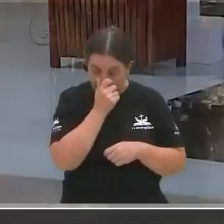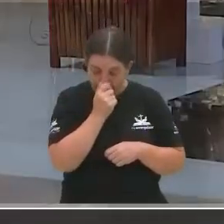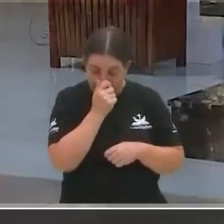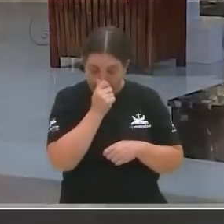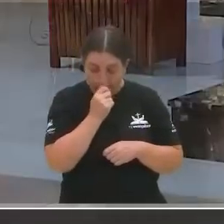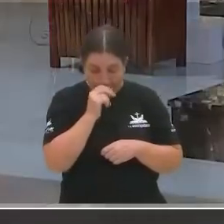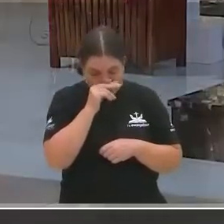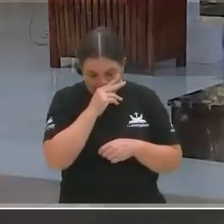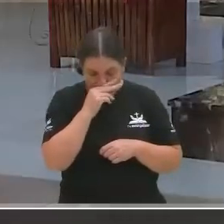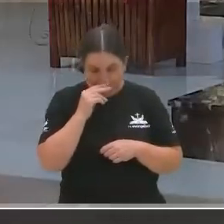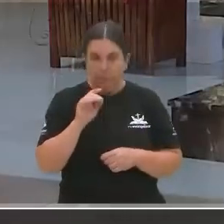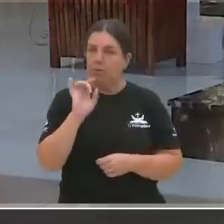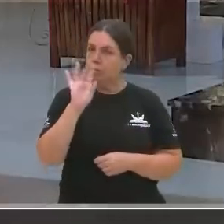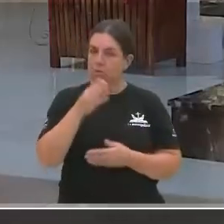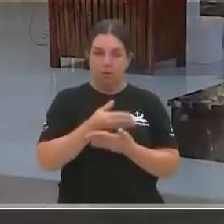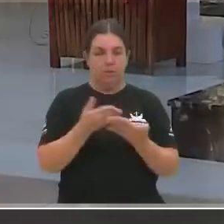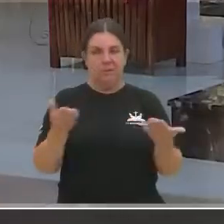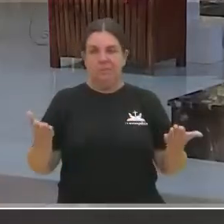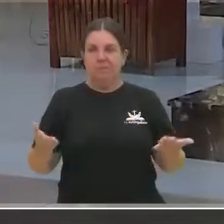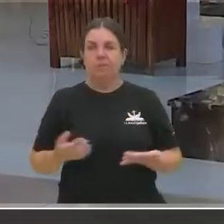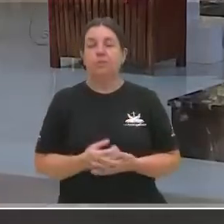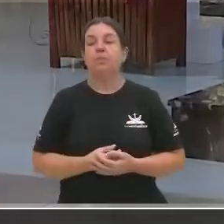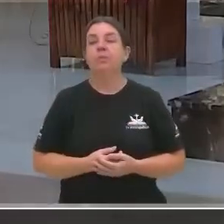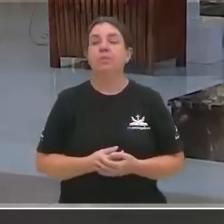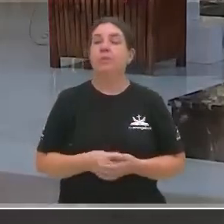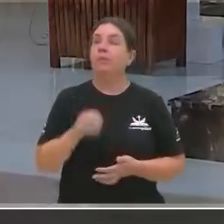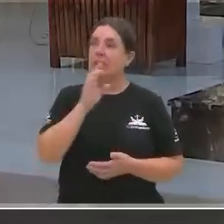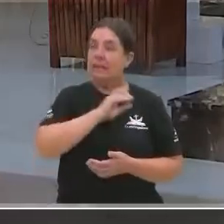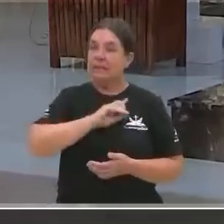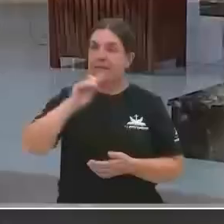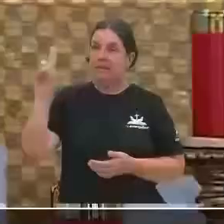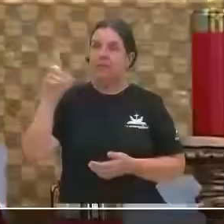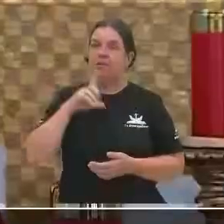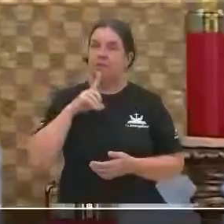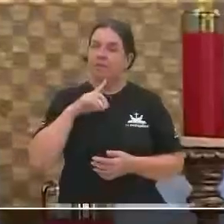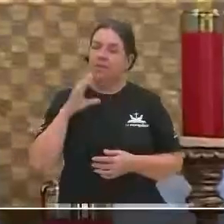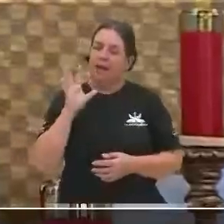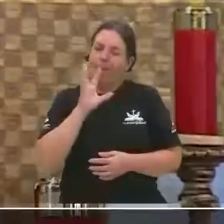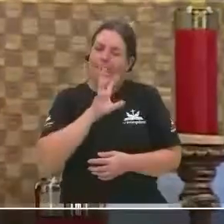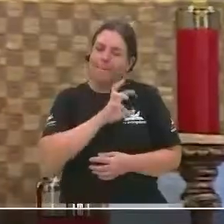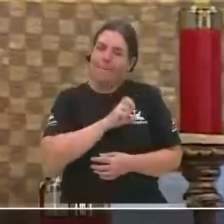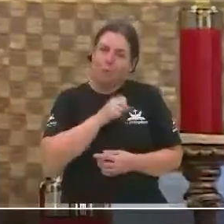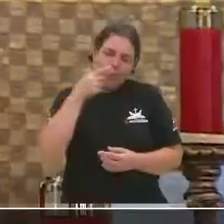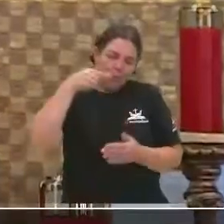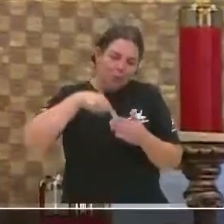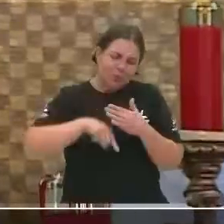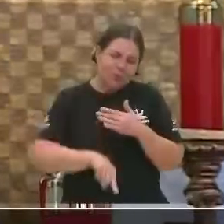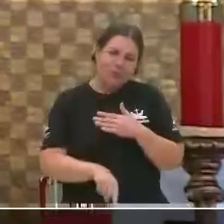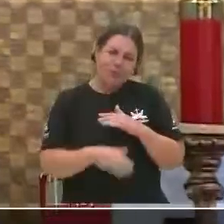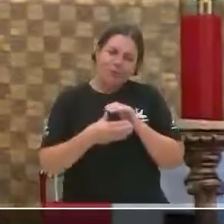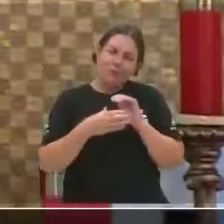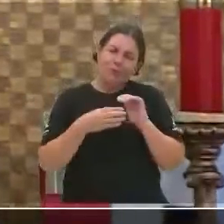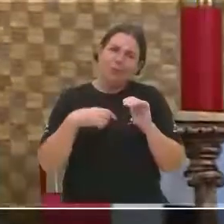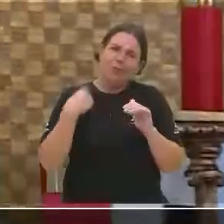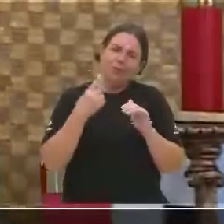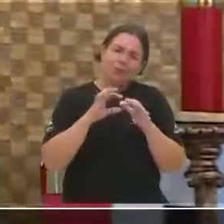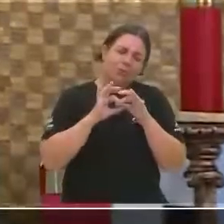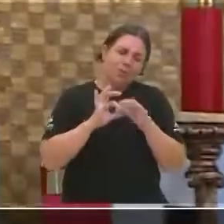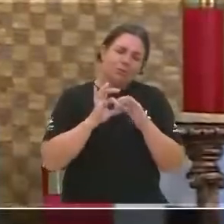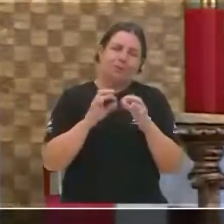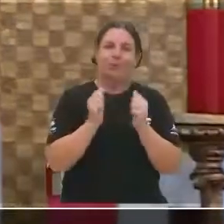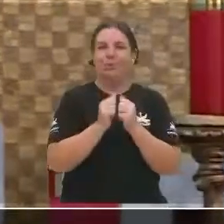Só por isso Deus tem um caso conosco que é de profunda